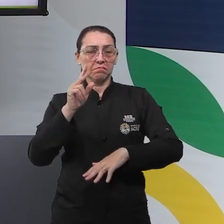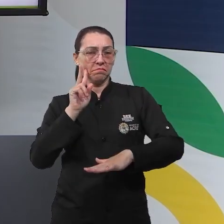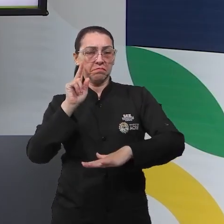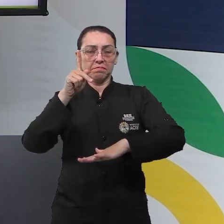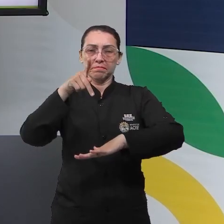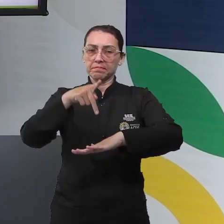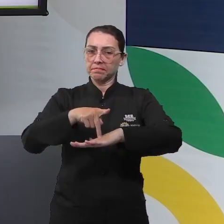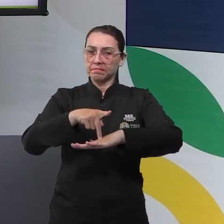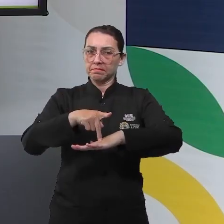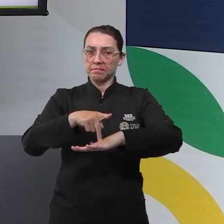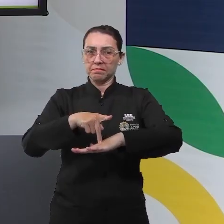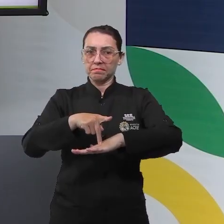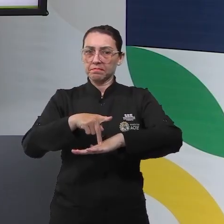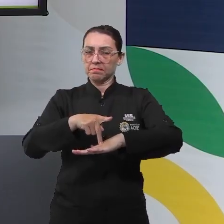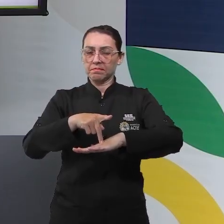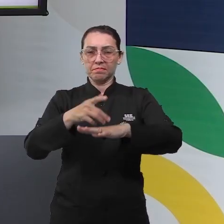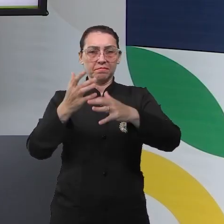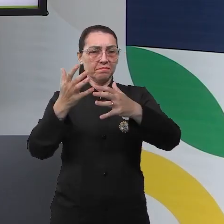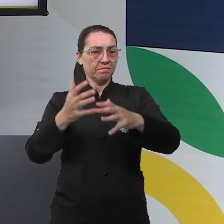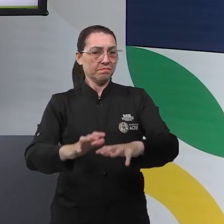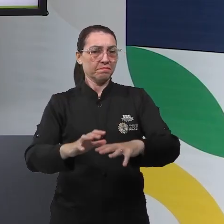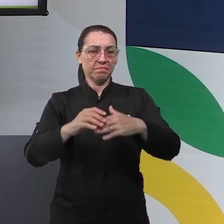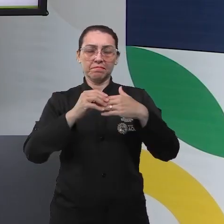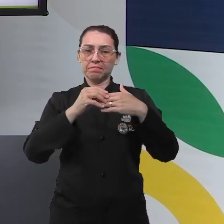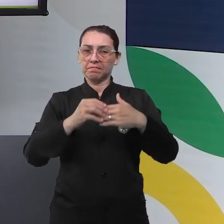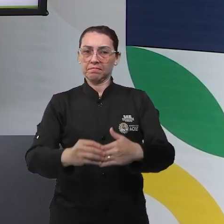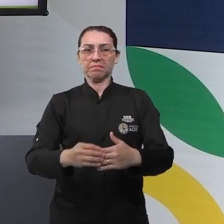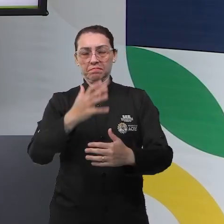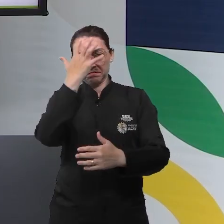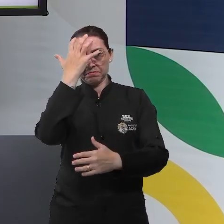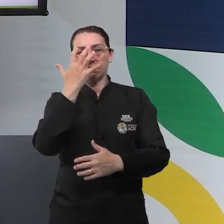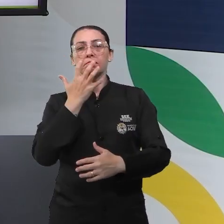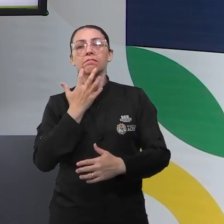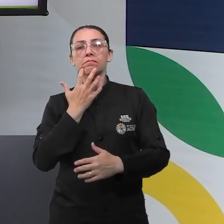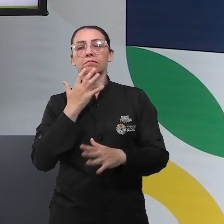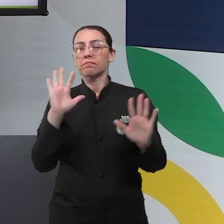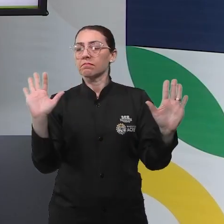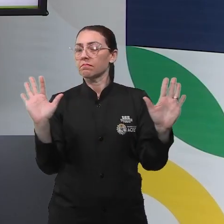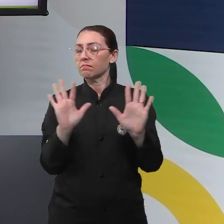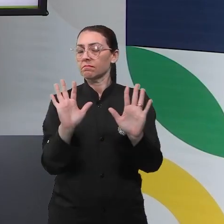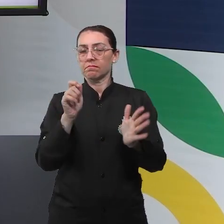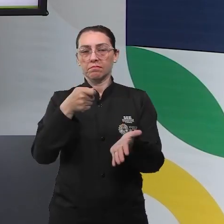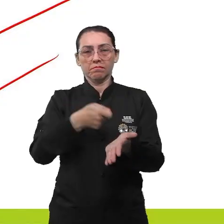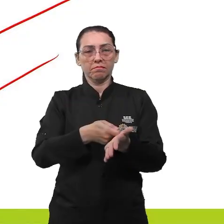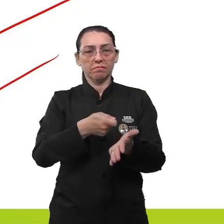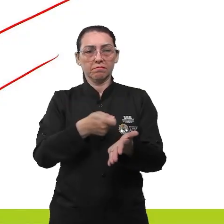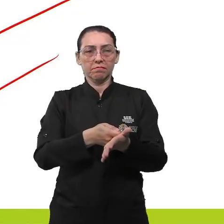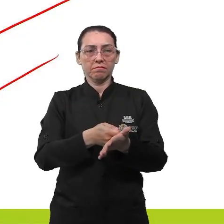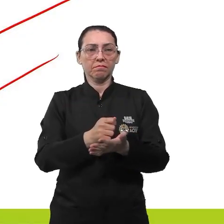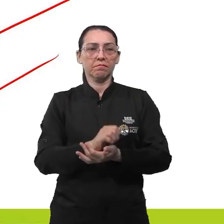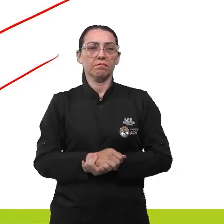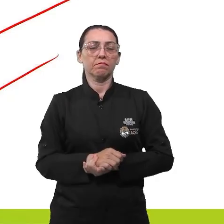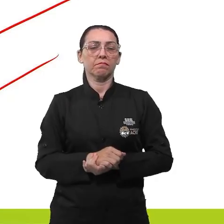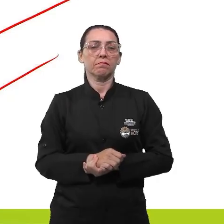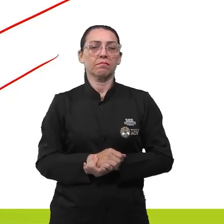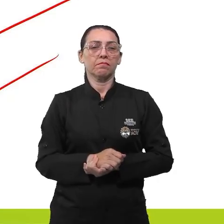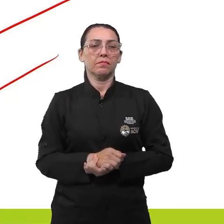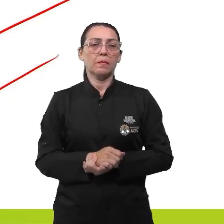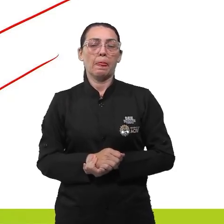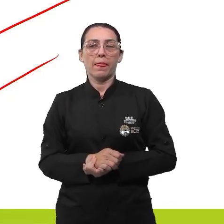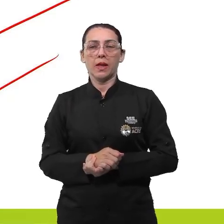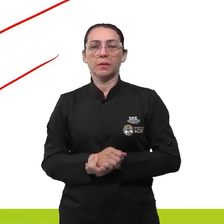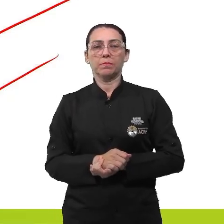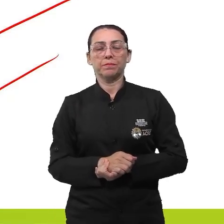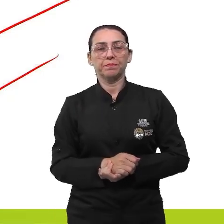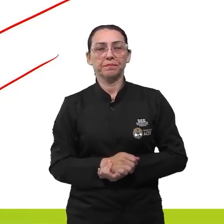aí, não é essa a ideia, o autor não tá querendo trazer esse caráter punitivo para ninguém, tá bom? Então, ele não quer